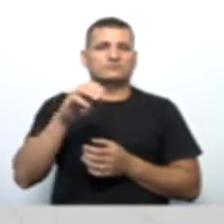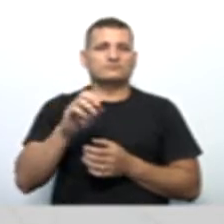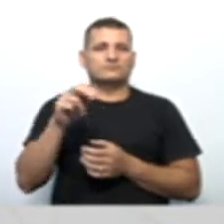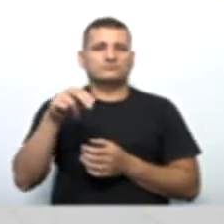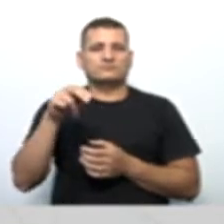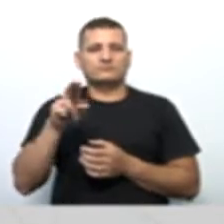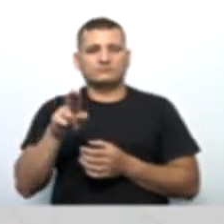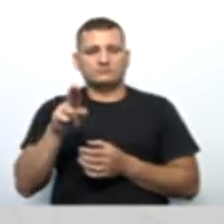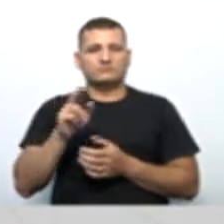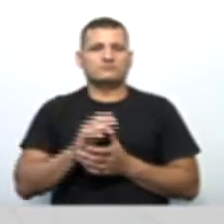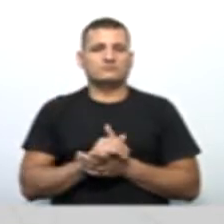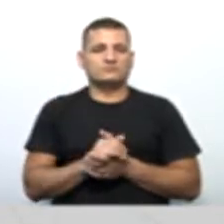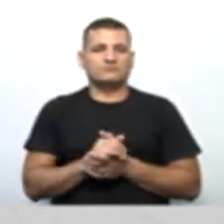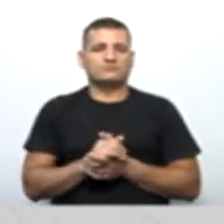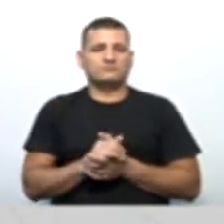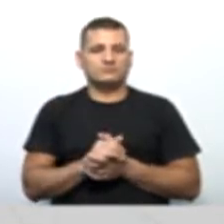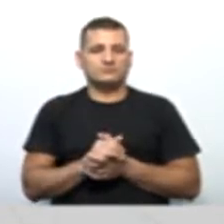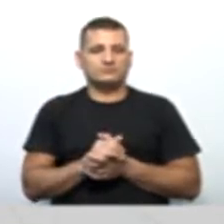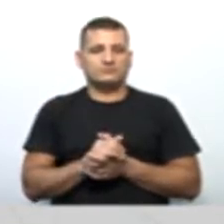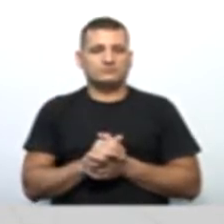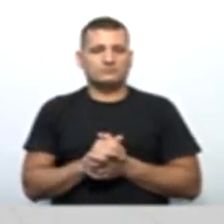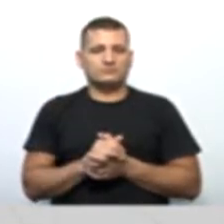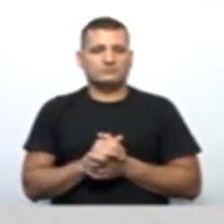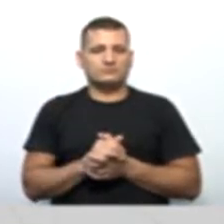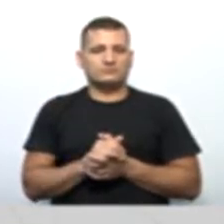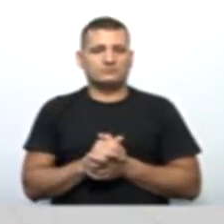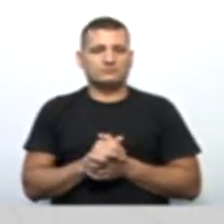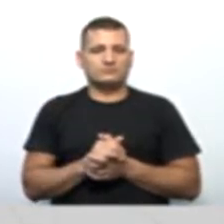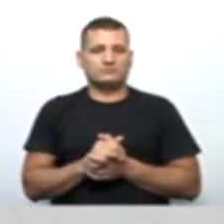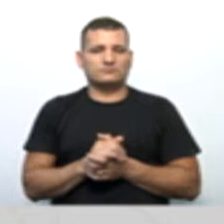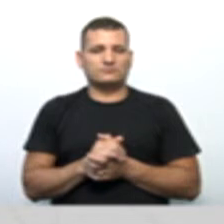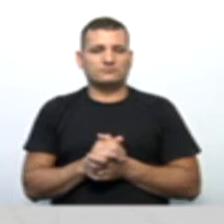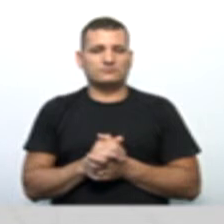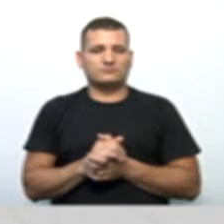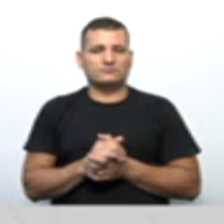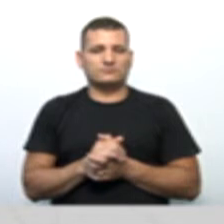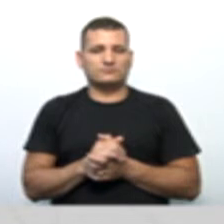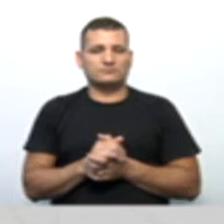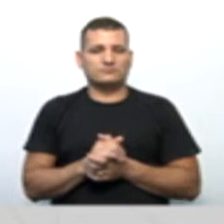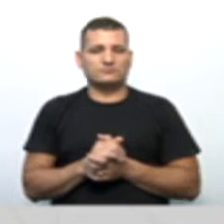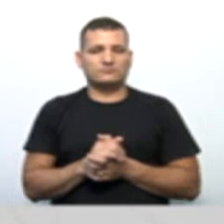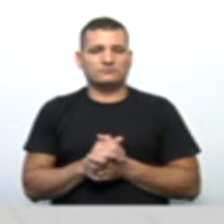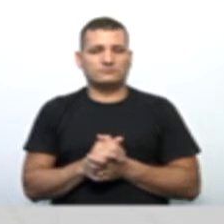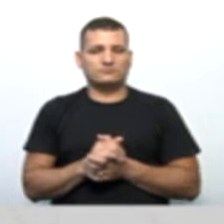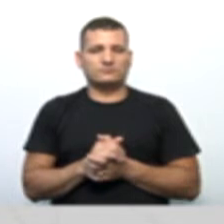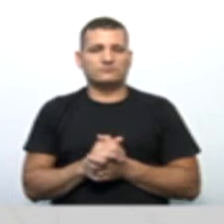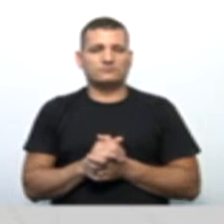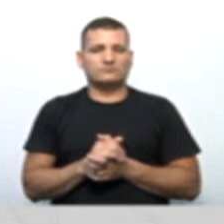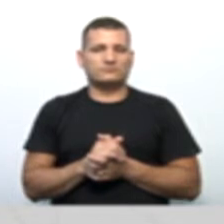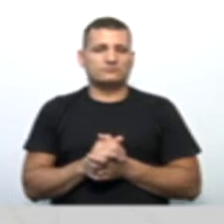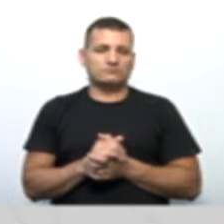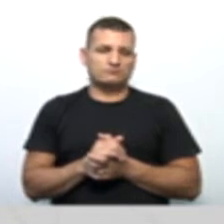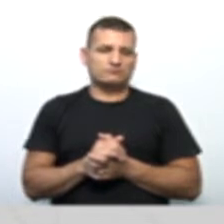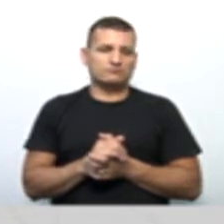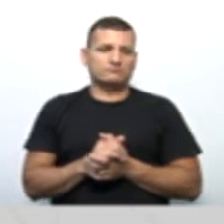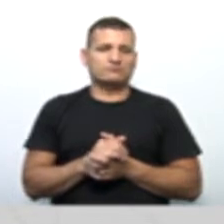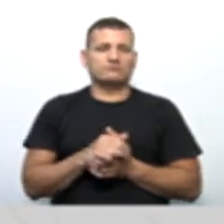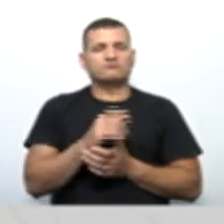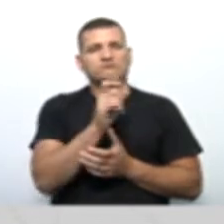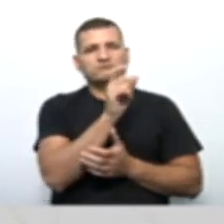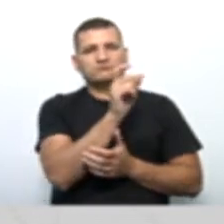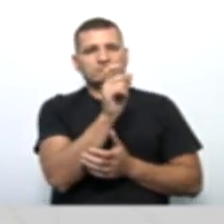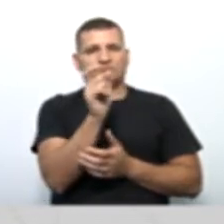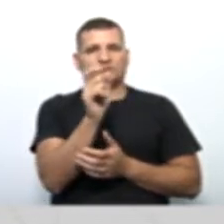tá essas guias que você pode colocar no topo a barra de menus você pode usar essas guias ou forma de -